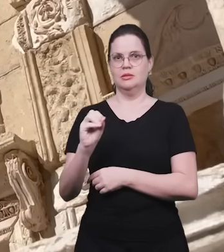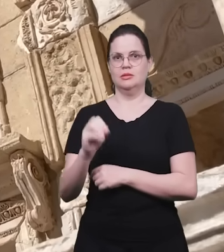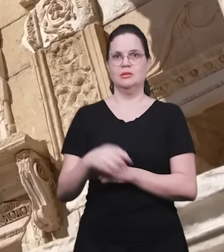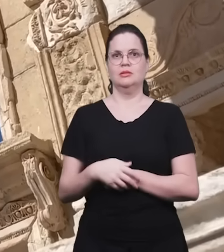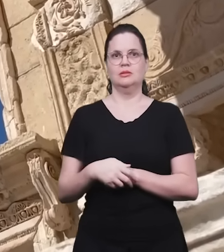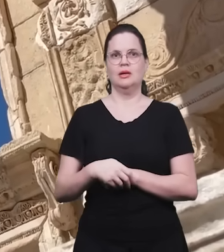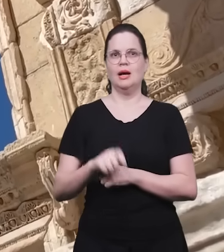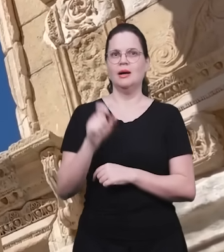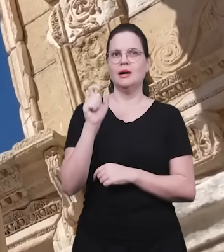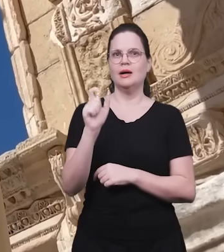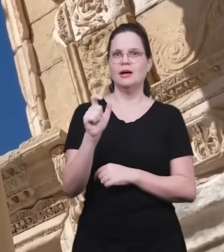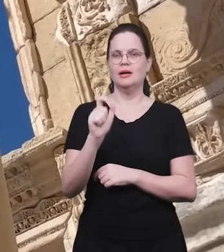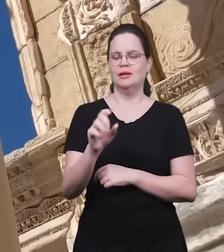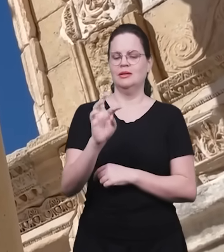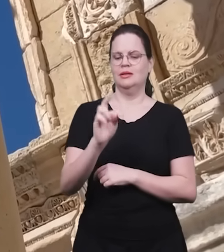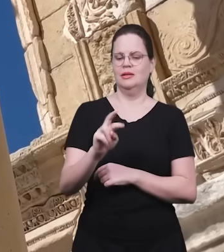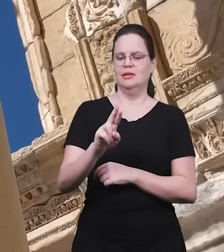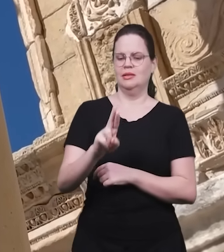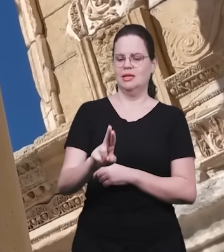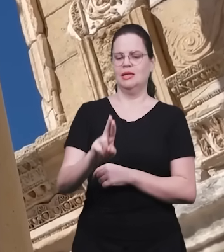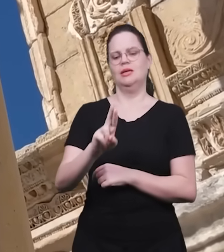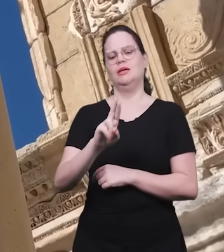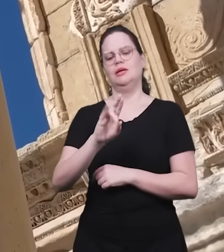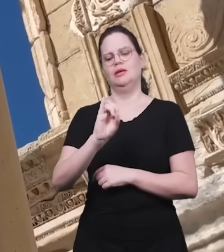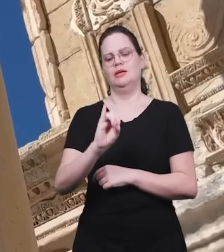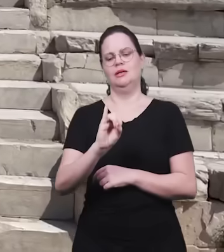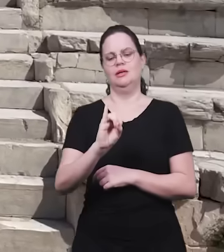palavra é tríplices.